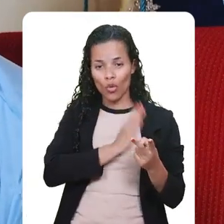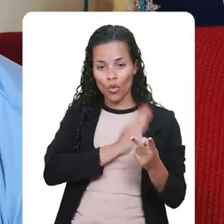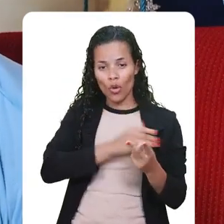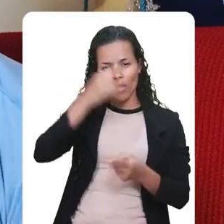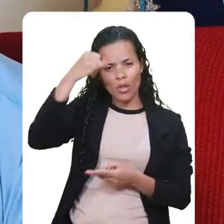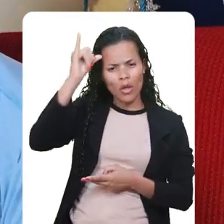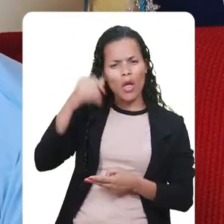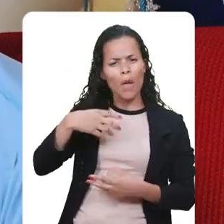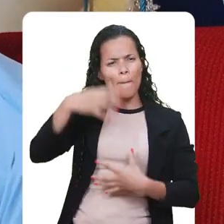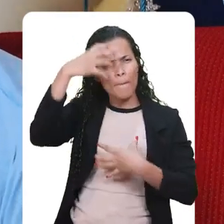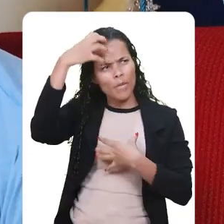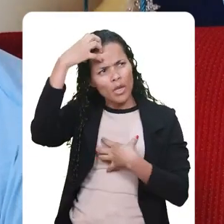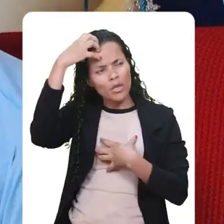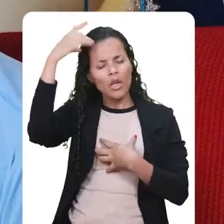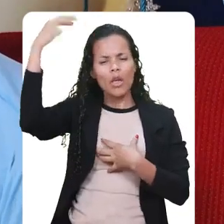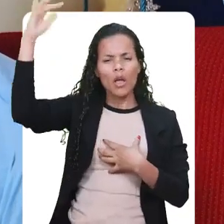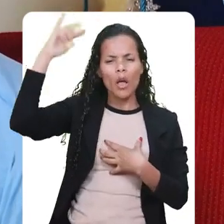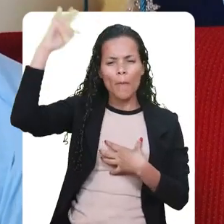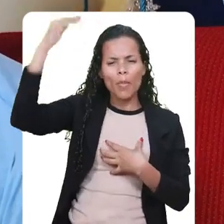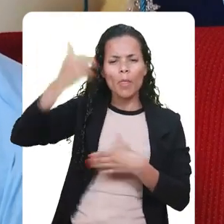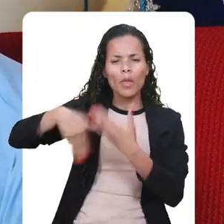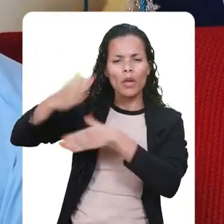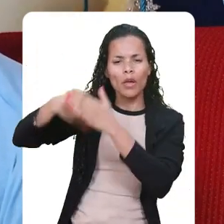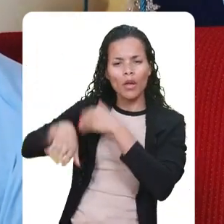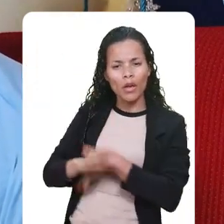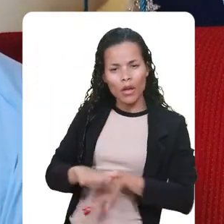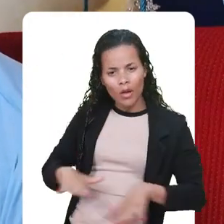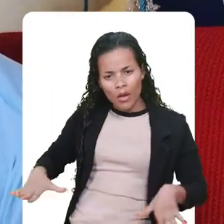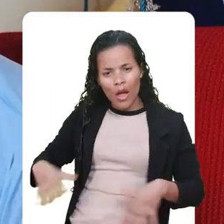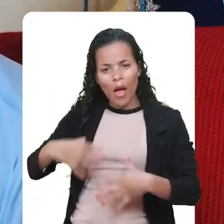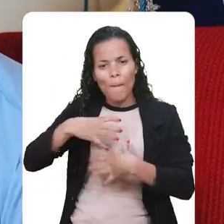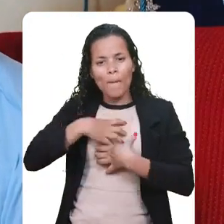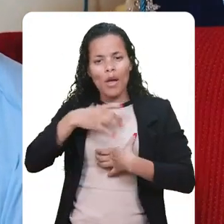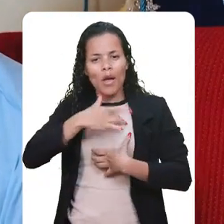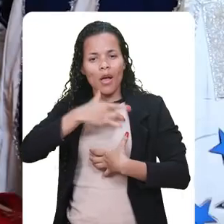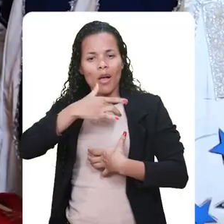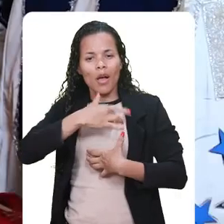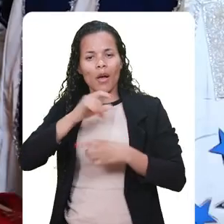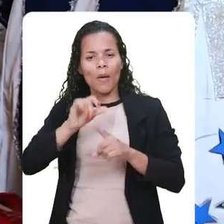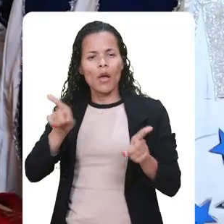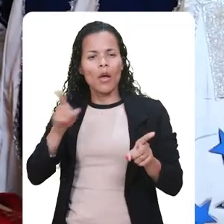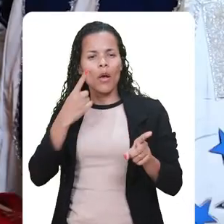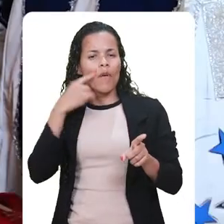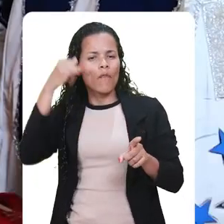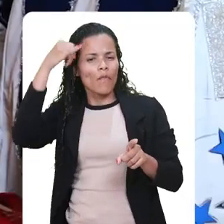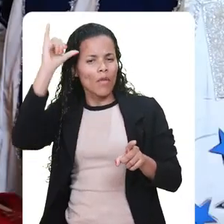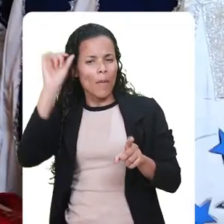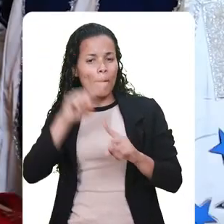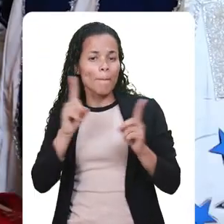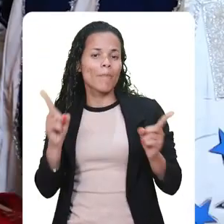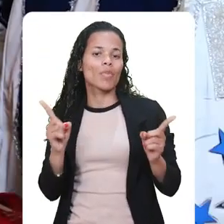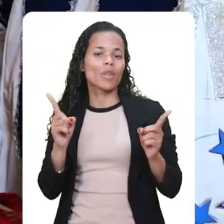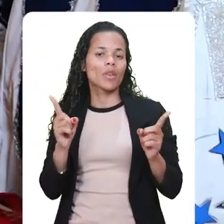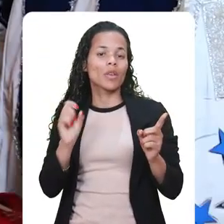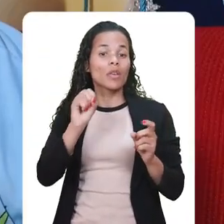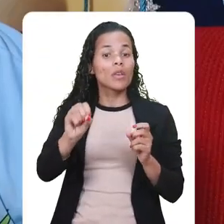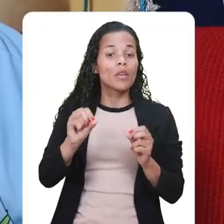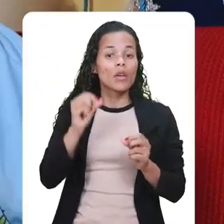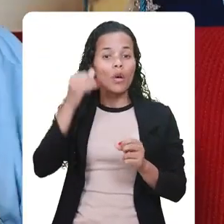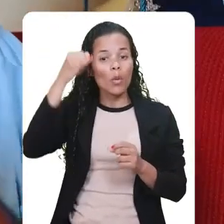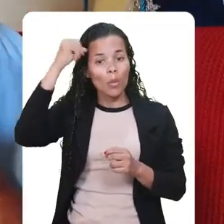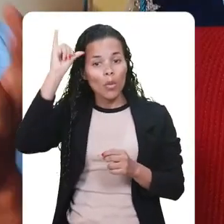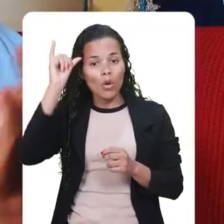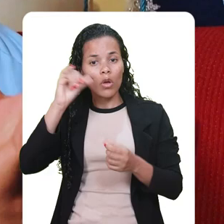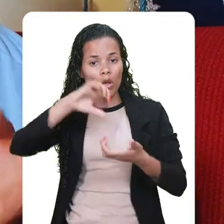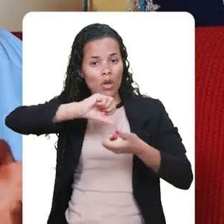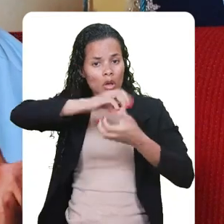é mexer com a minha memória, pois desde criança eu sempre fui apaixonado pela questão do boi. Só que esse boi,